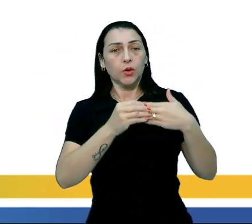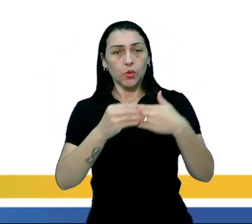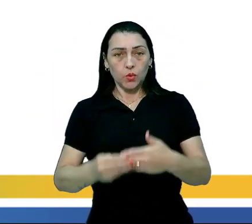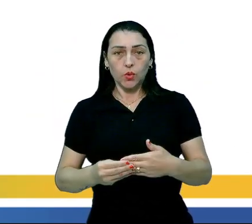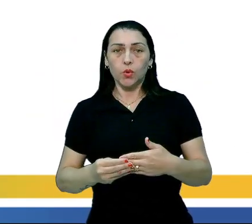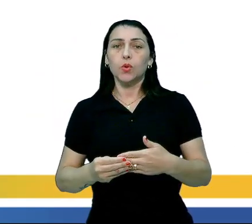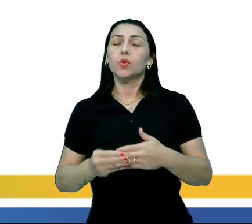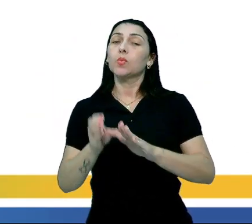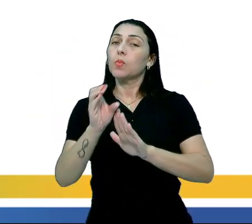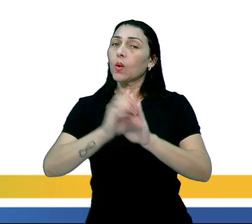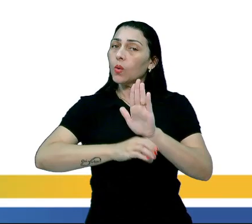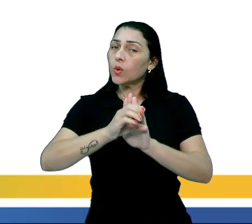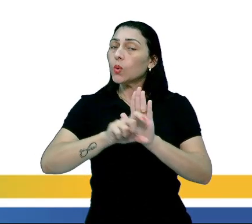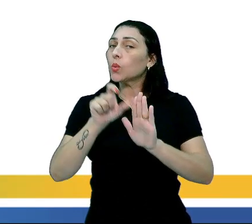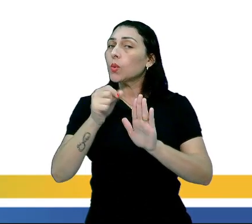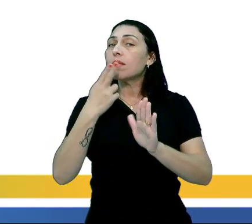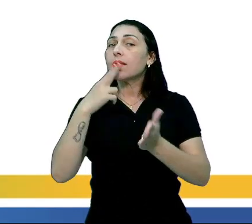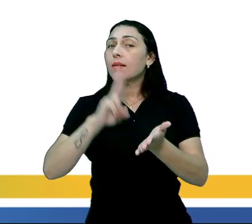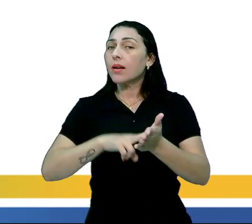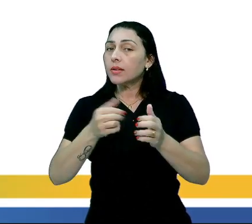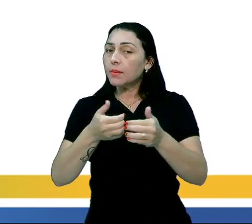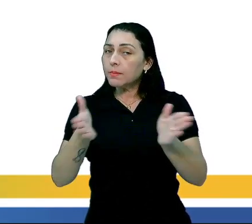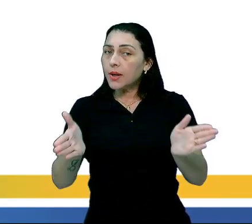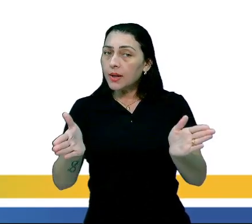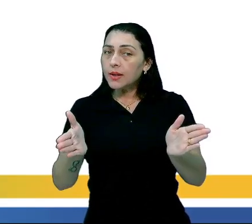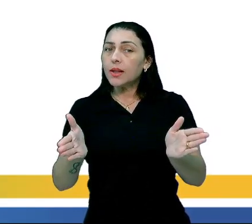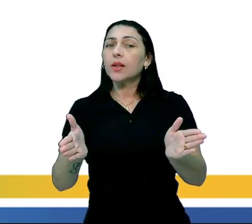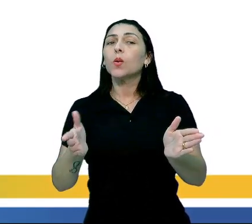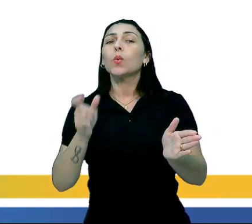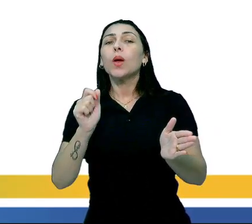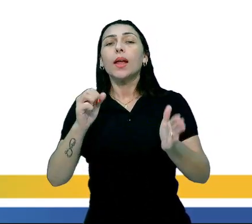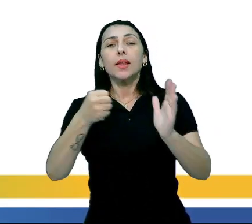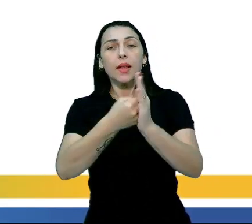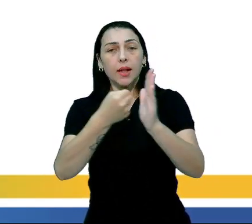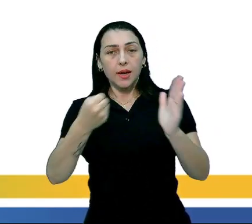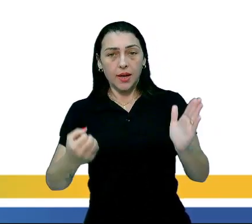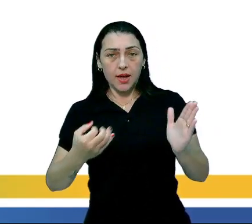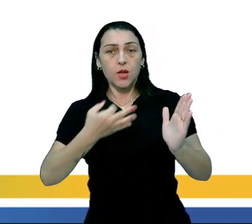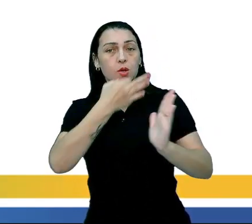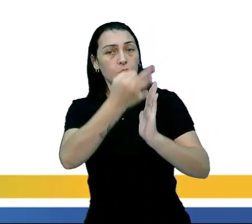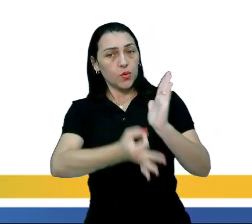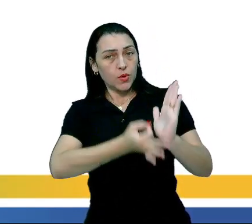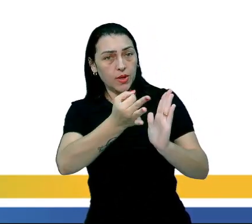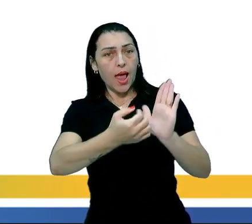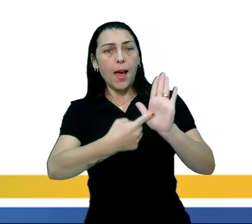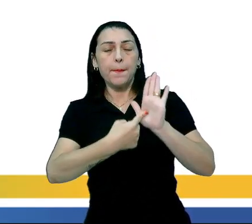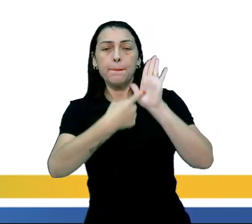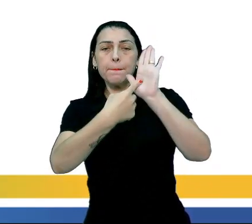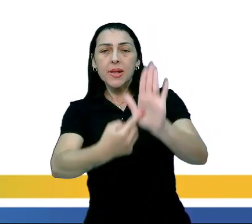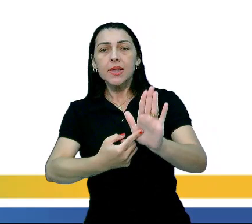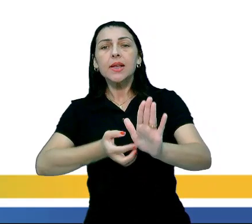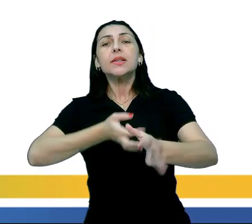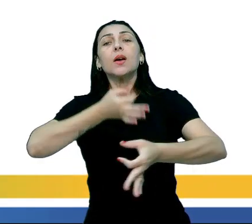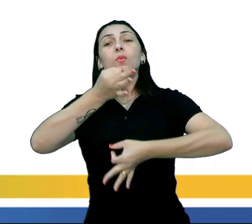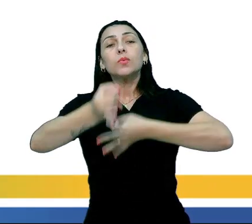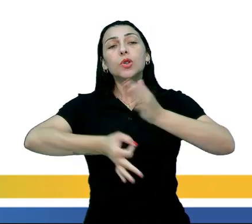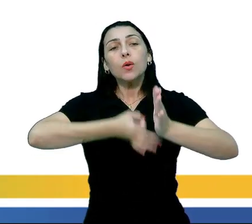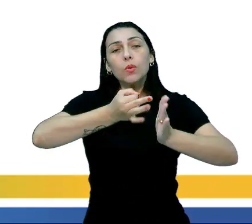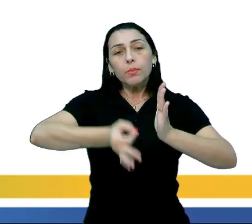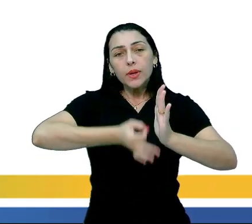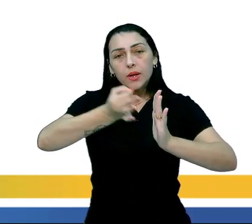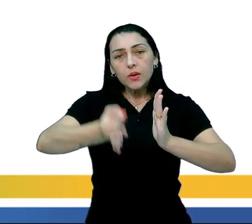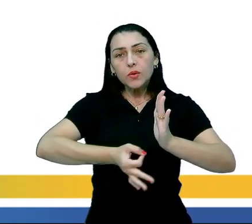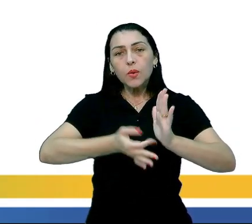trouxe um conceito do que seria a carta aberta. Uma das suas características discursivas é a apresentação